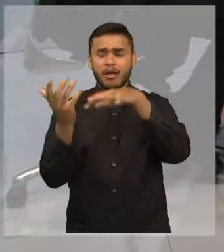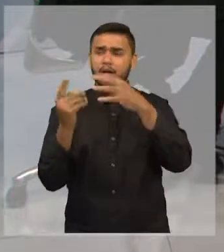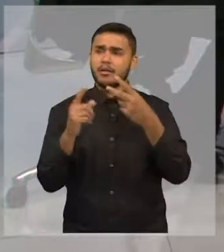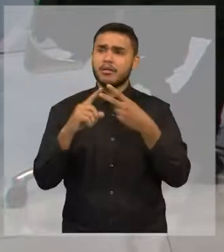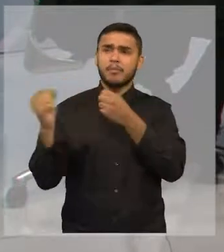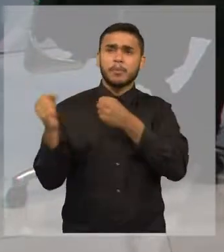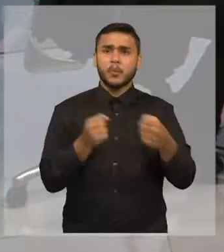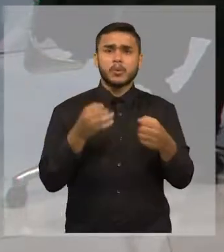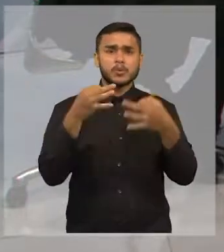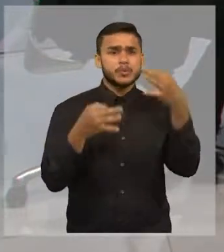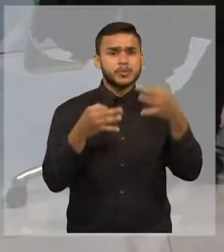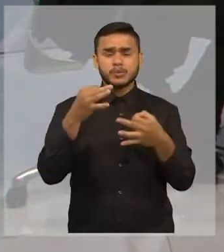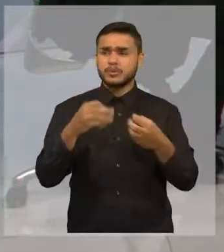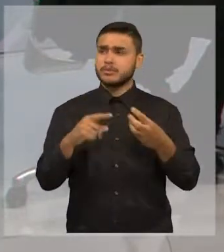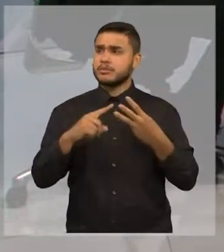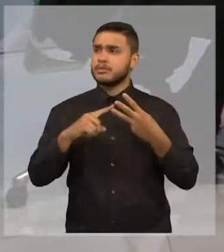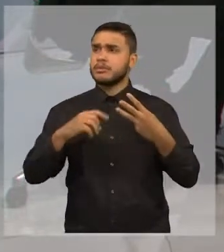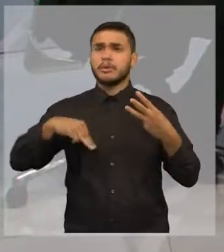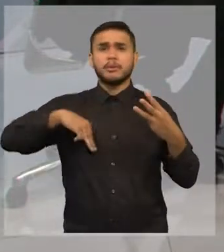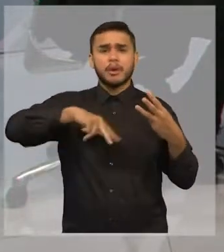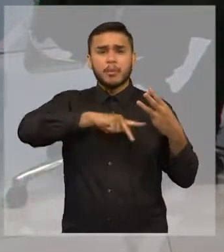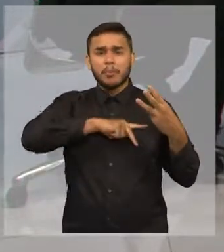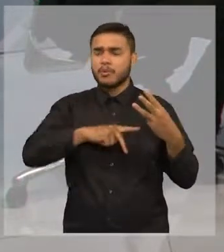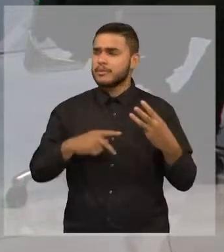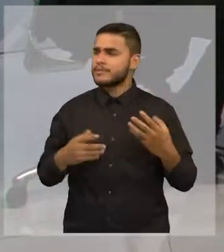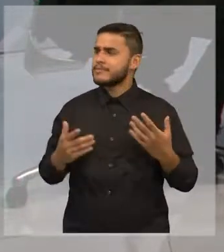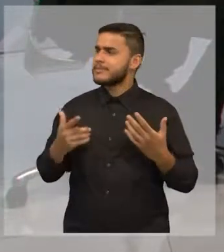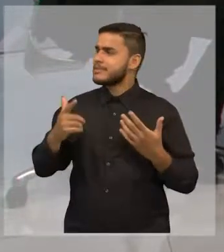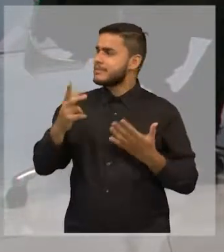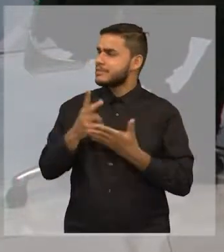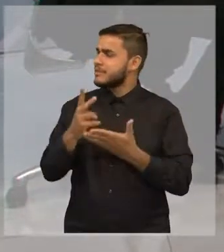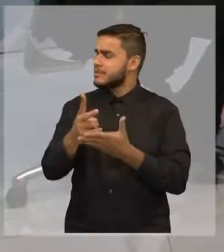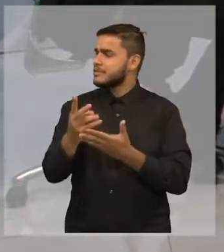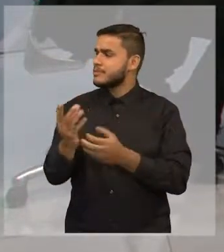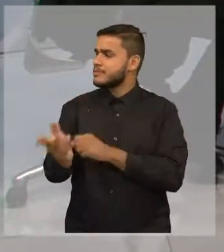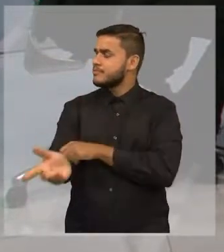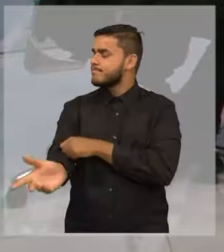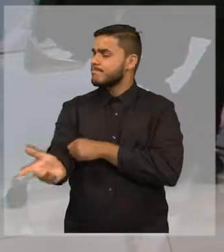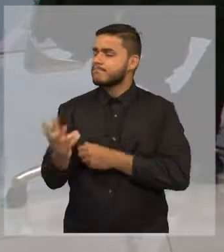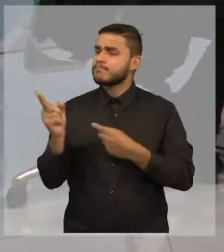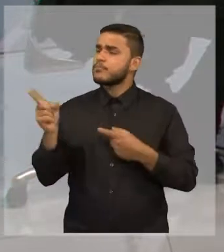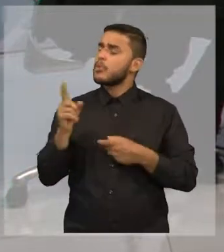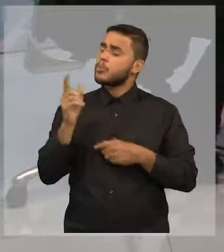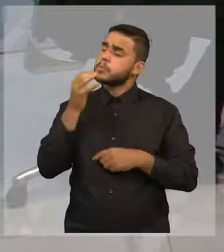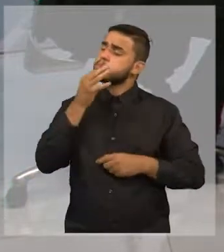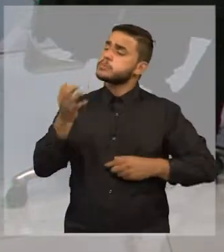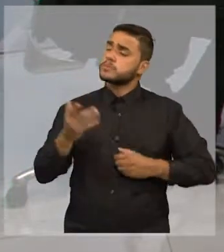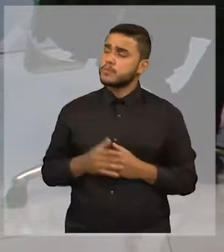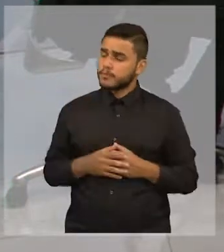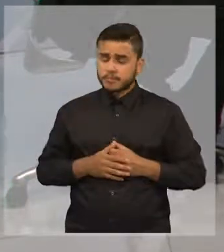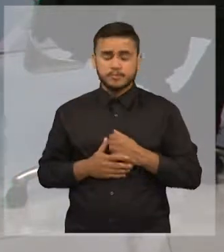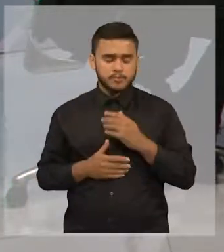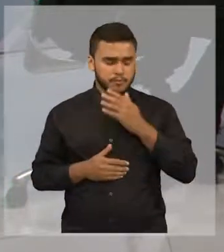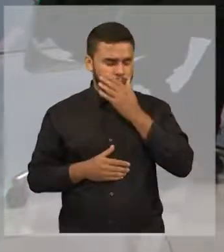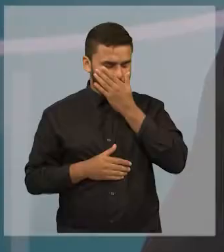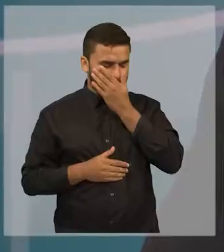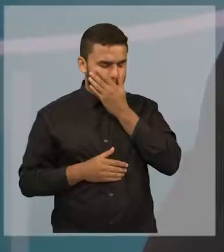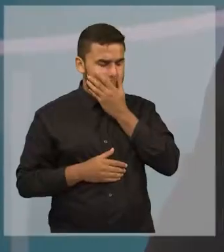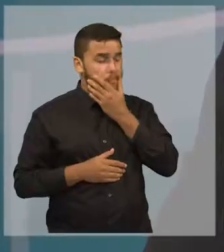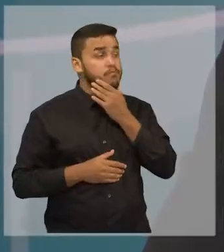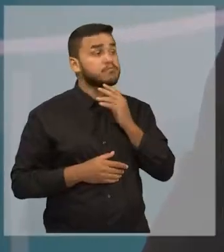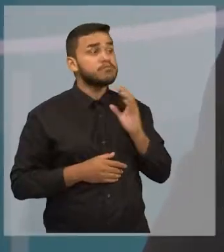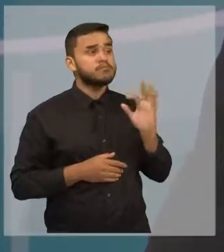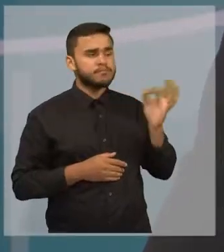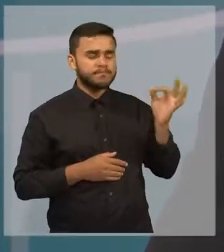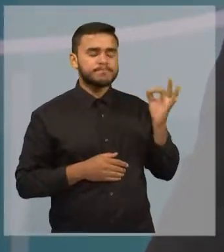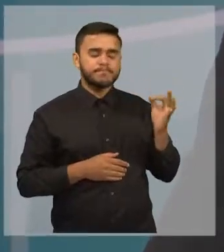Poder Judiciário, Ministério Público. Qual é a gênese? Onde é que você identifica? Uma falha